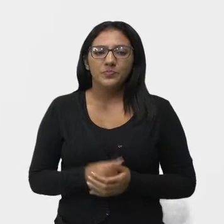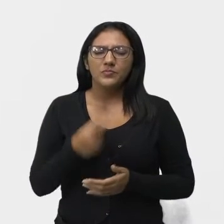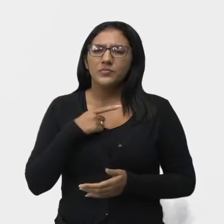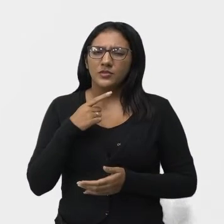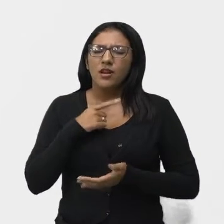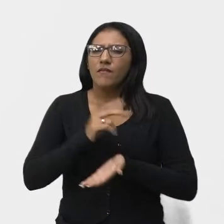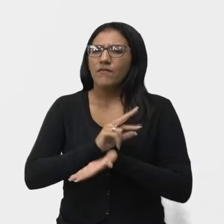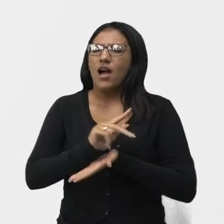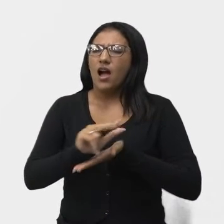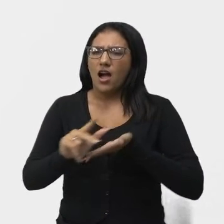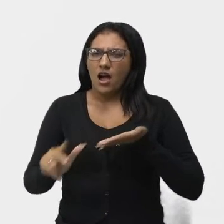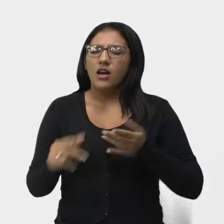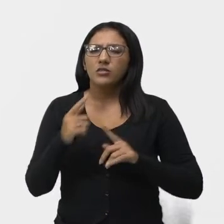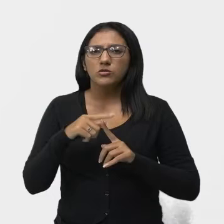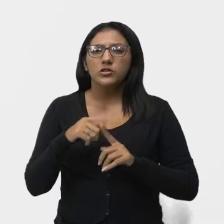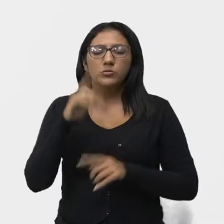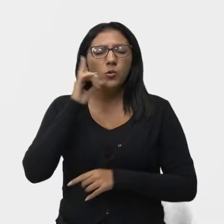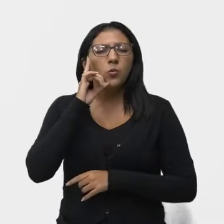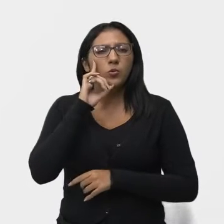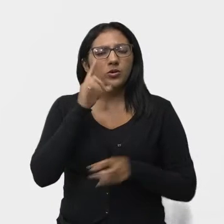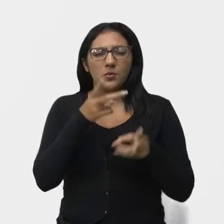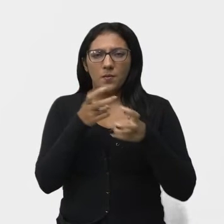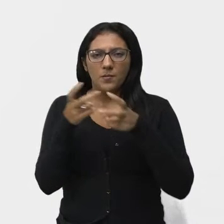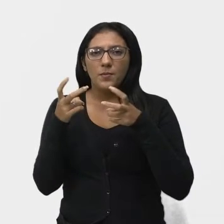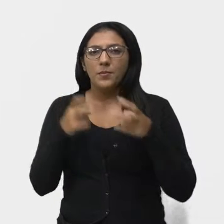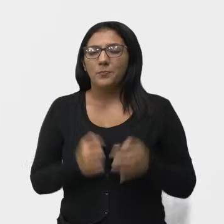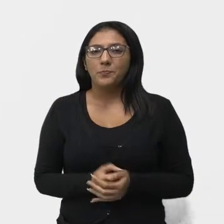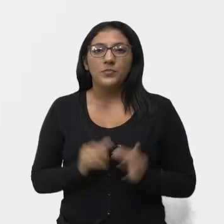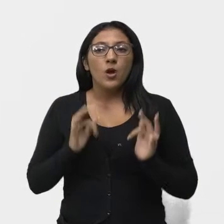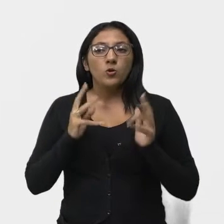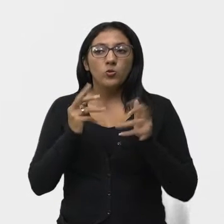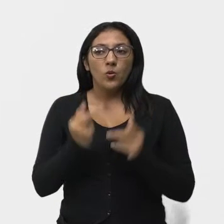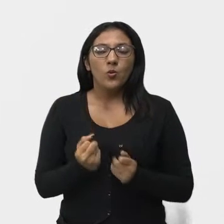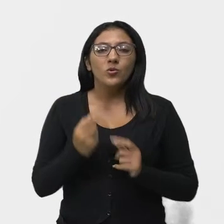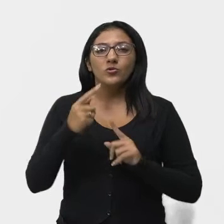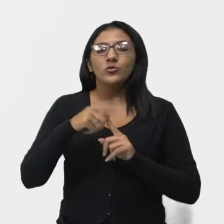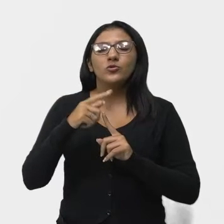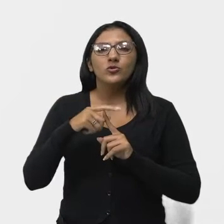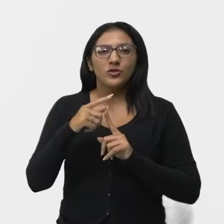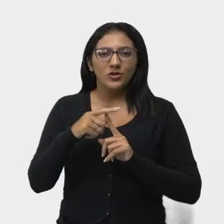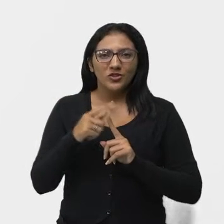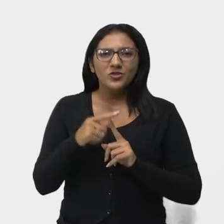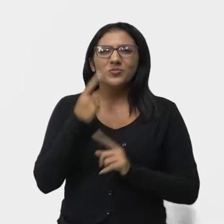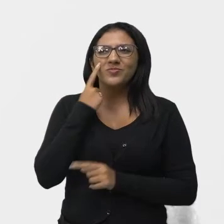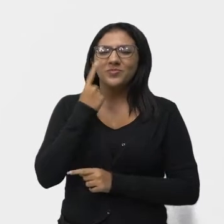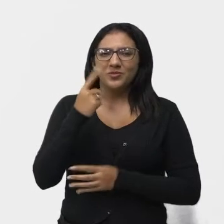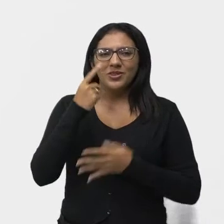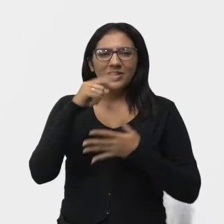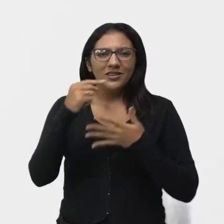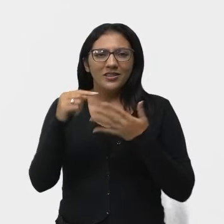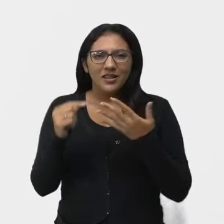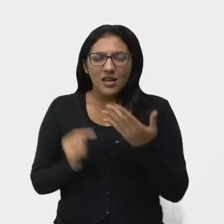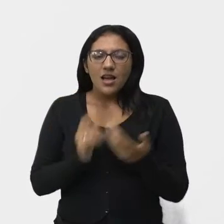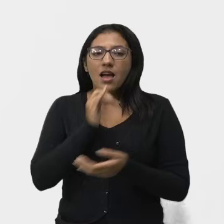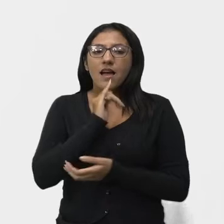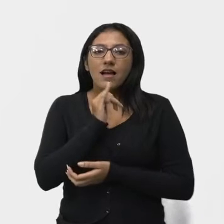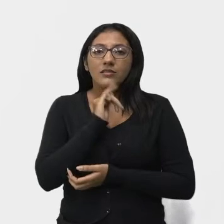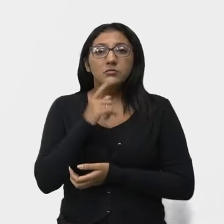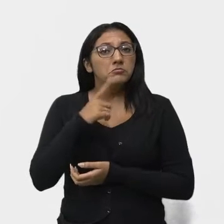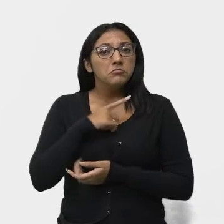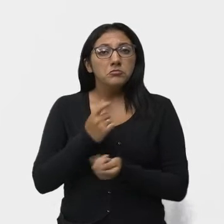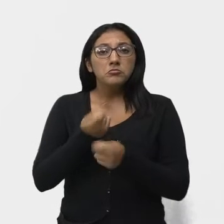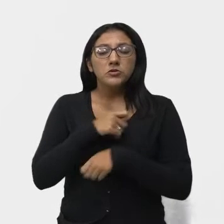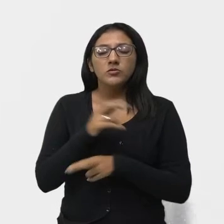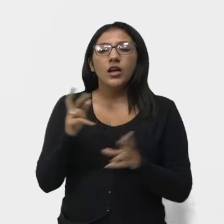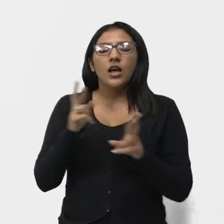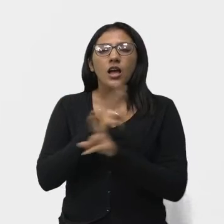vários exemplos que nós temos no nosso dia a dia. Tá bom? Então todas essas grandezas aí, elas podem estar sendo